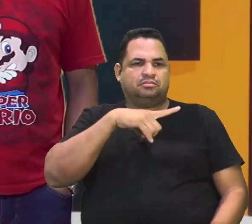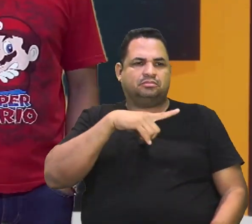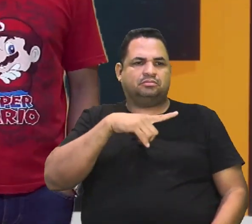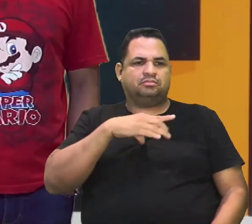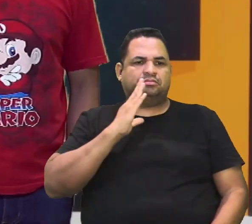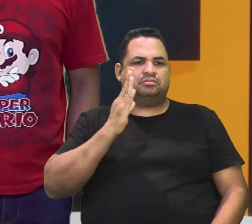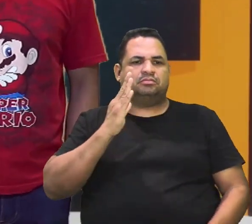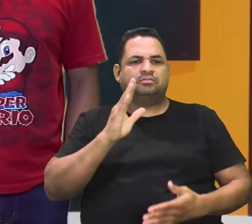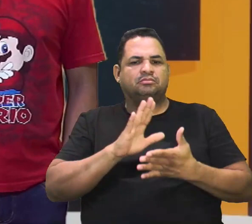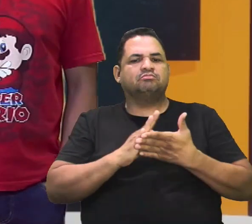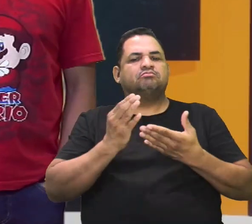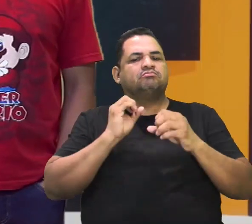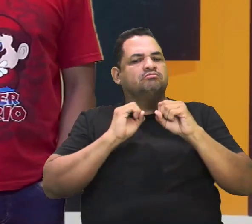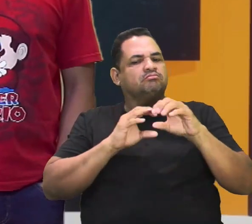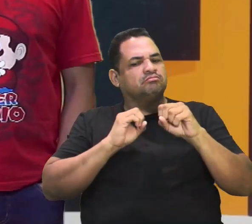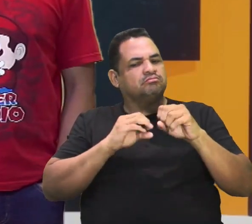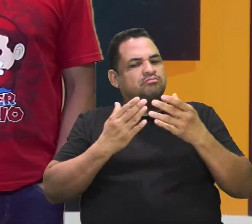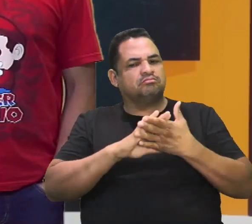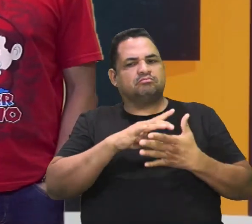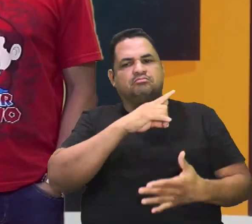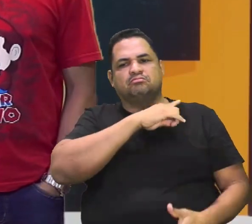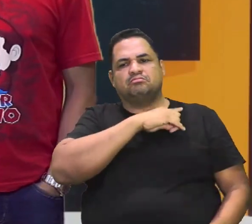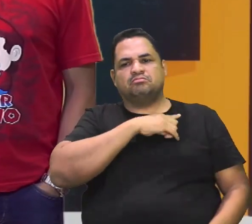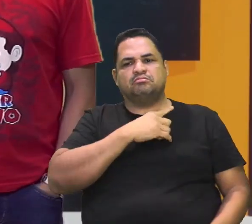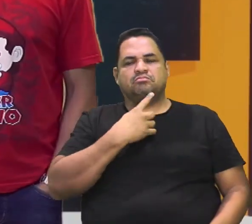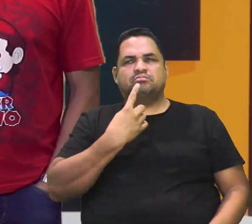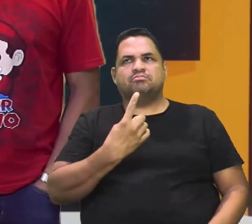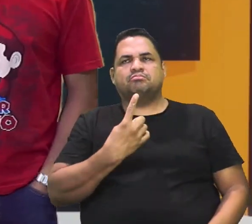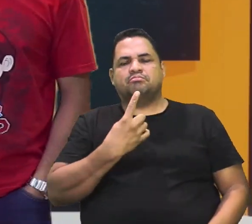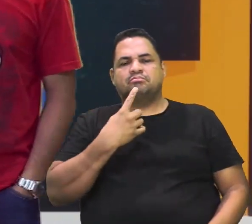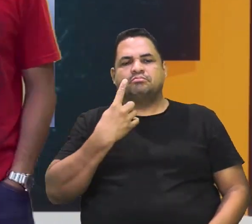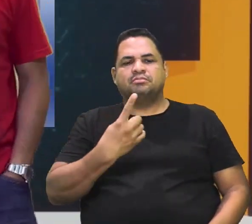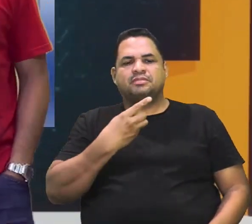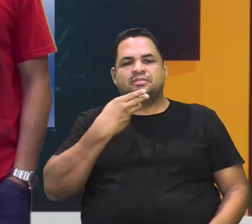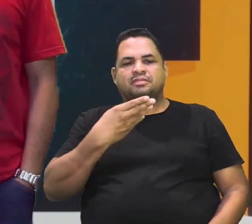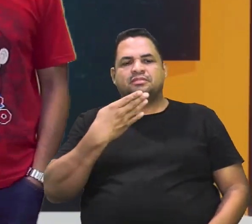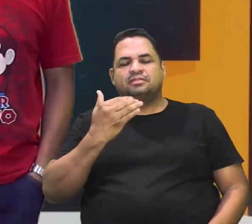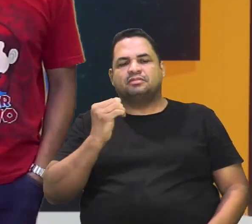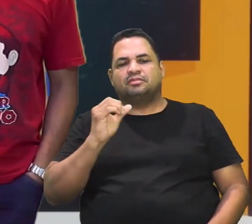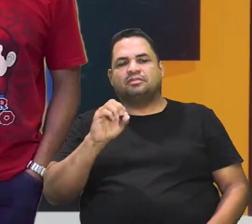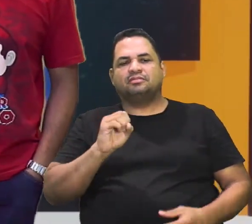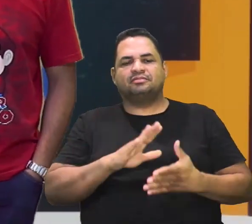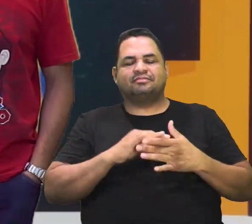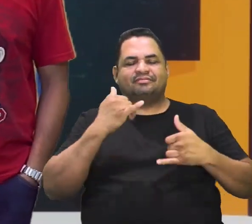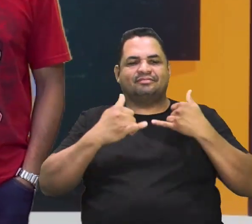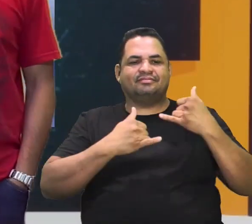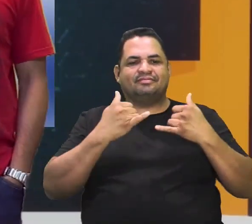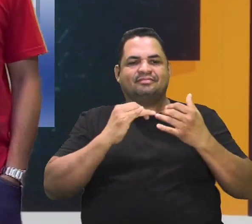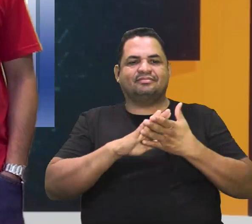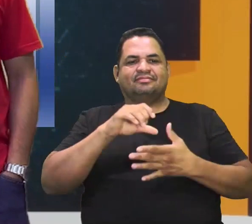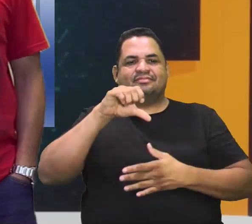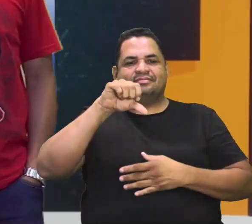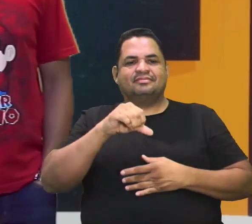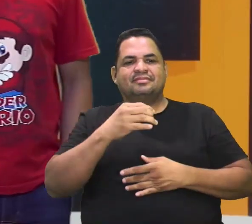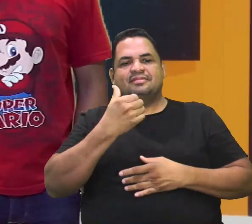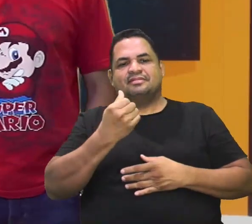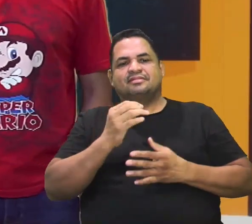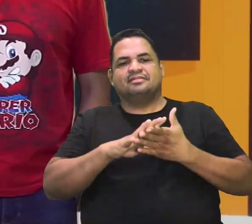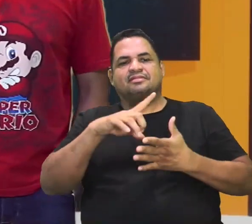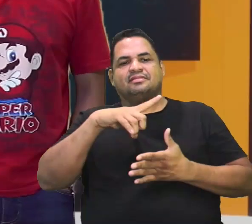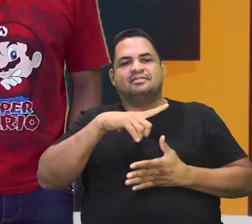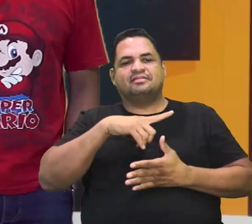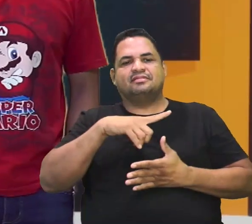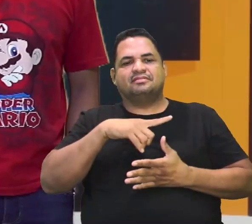A gente já passou pelo primeiro ano esse ano. Mil quantas aulas? 1.348 aulas, brincadeira. Nas 96 aulas